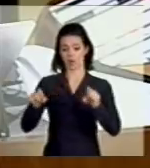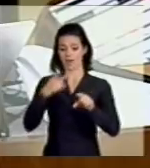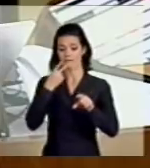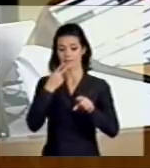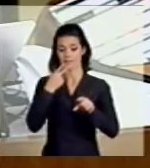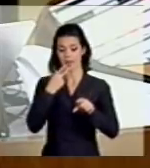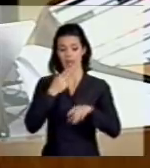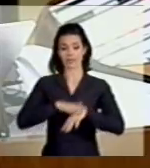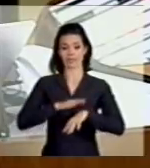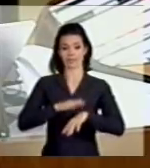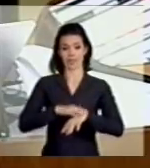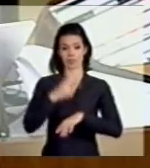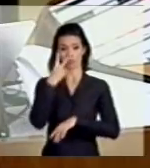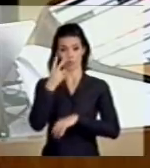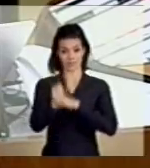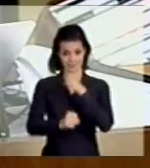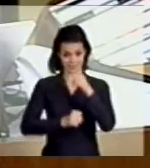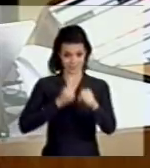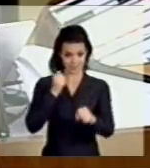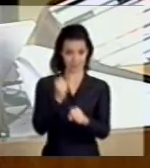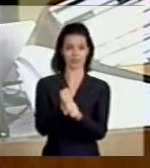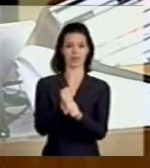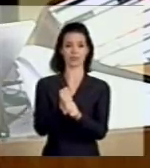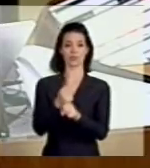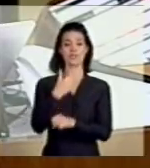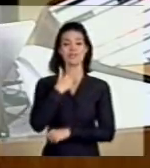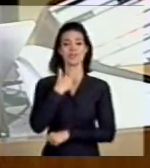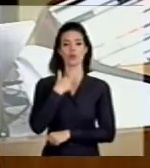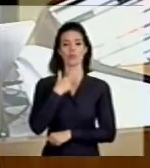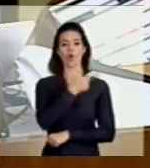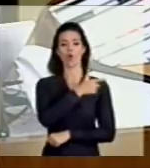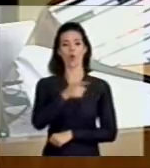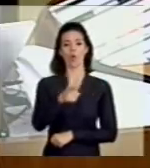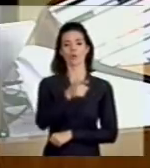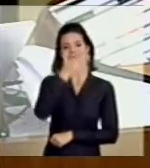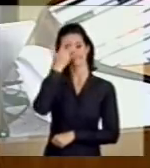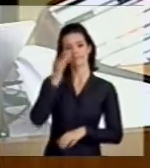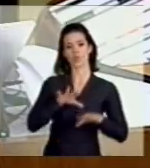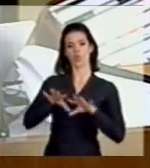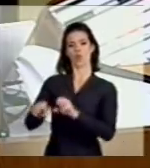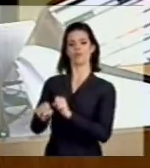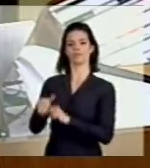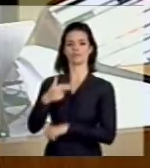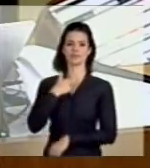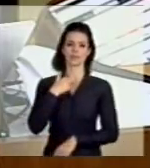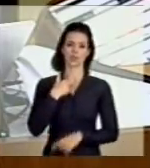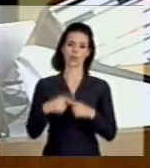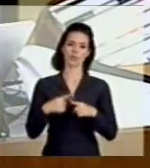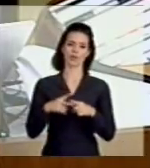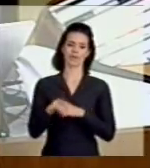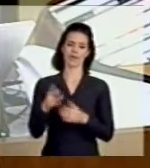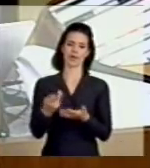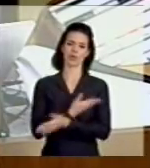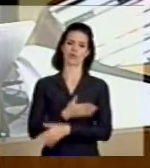24 meses, não será mais possível aderir ao acordo, caso em que tais ações judiciais prosseguirão em seu normal